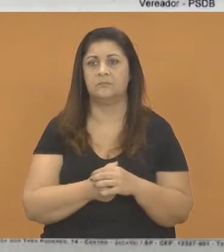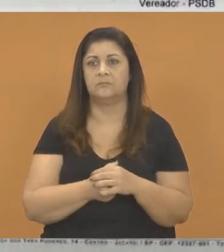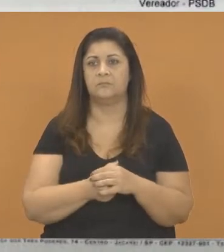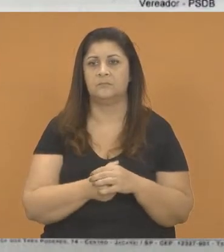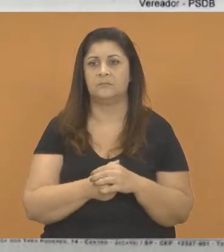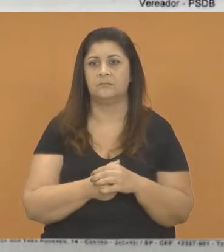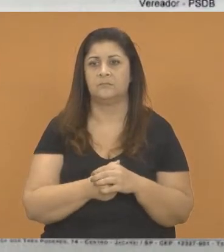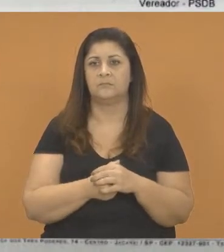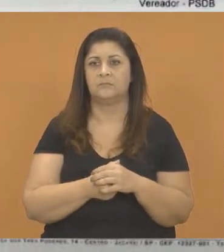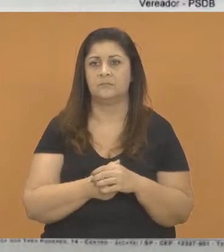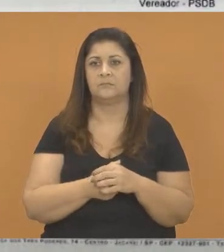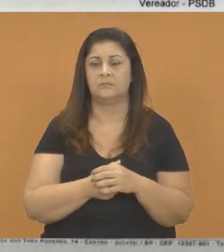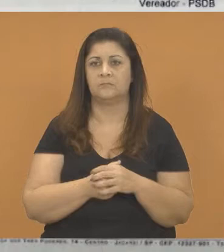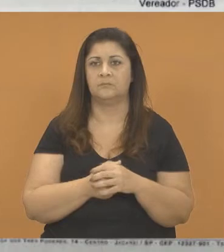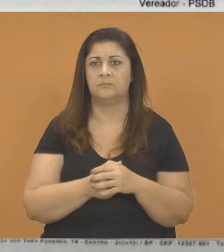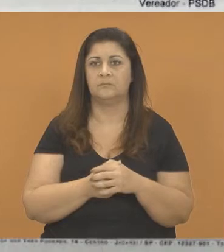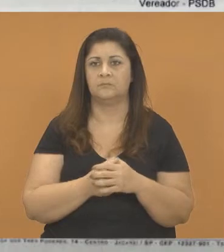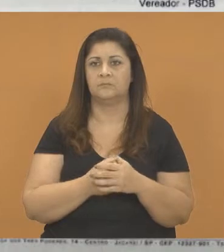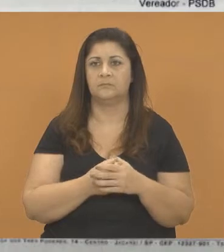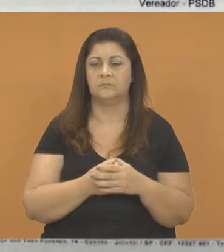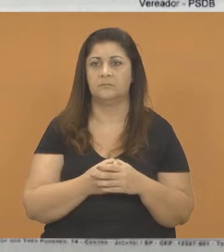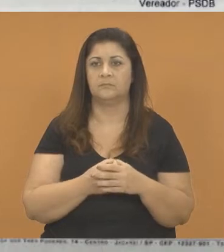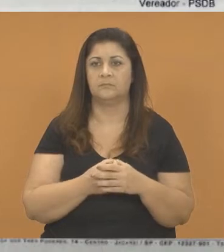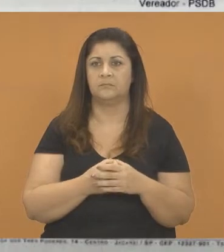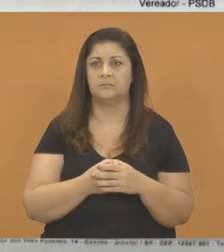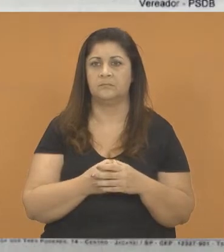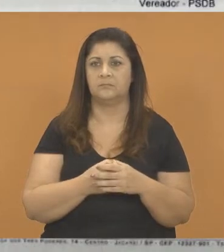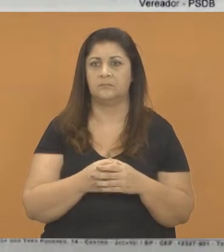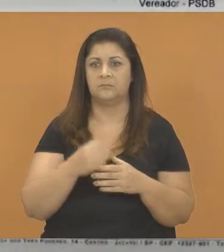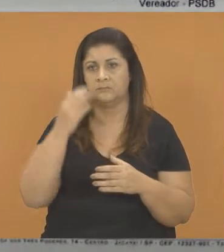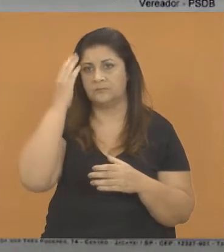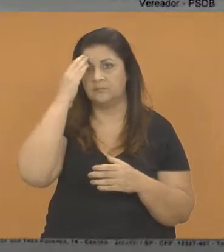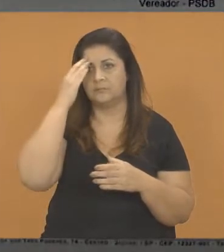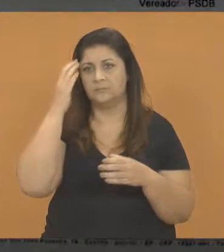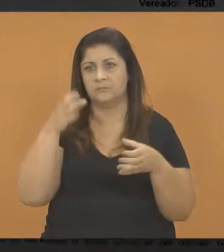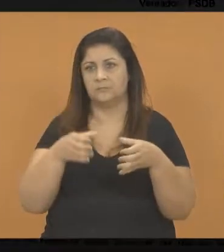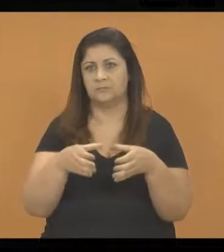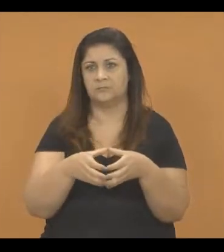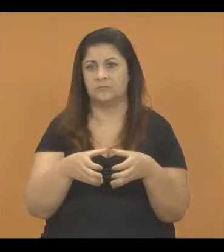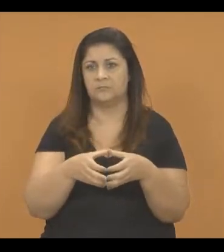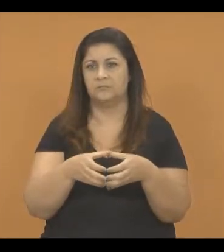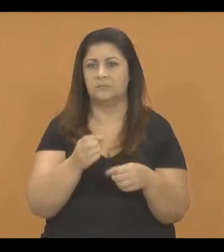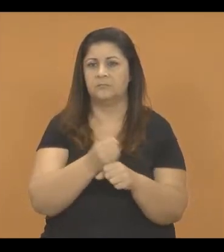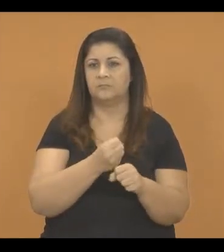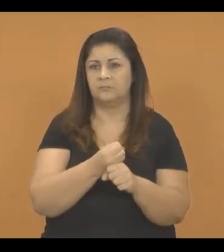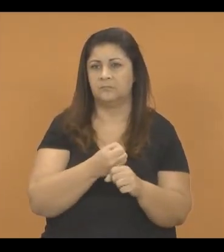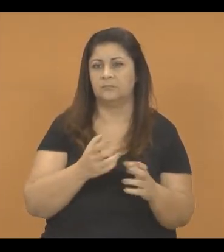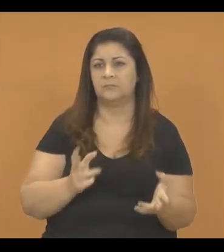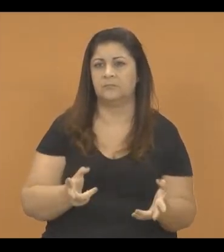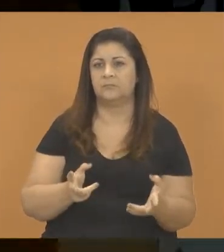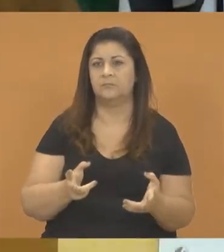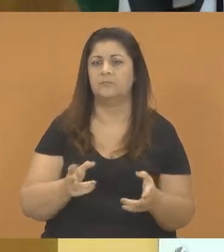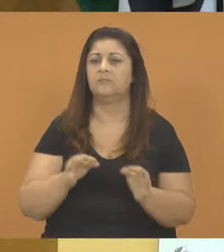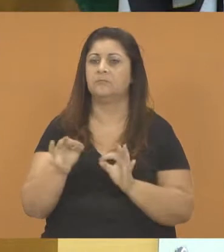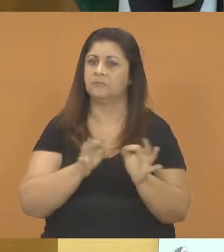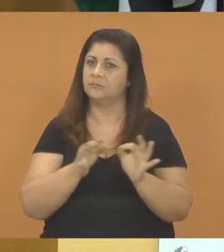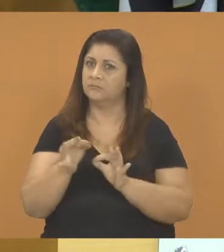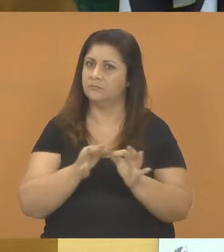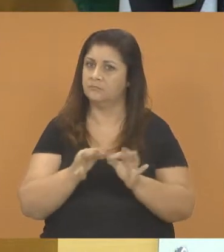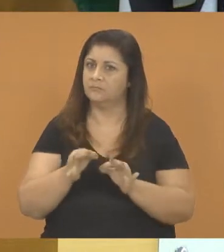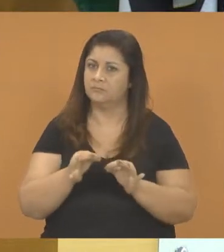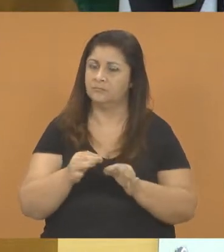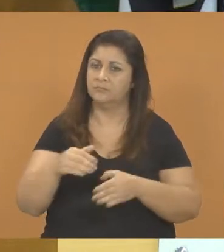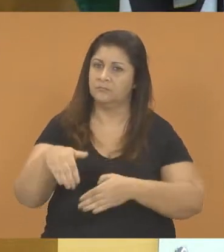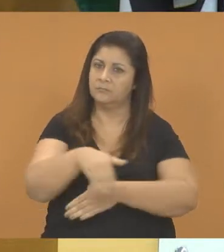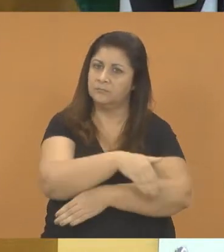secretaria de infraestrutura que sempre é a leva em consideração nossos pedidos estará fazendo a manutenção